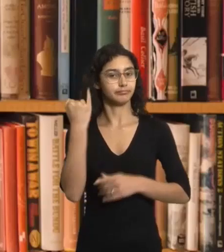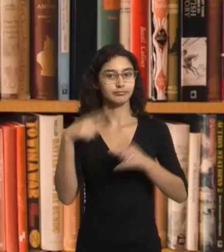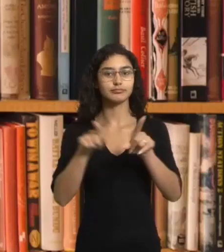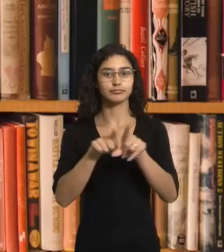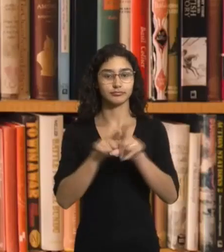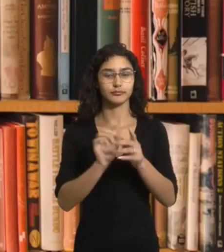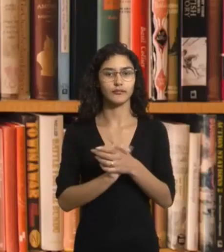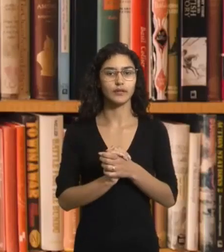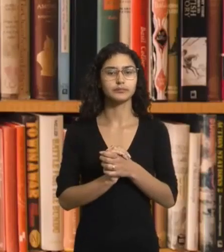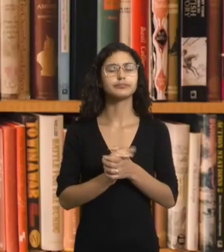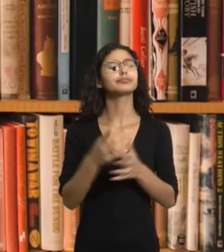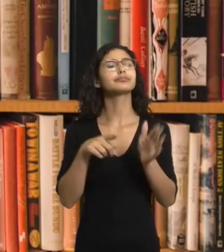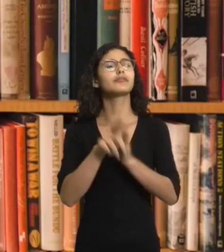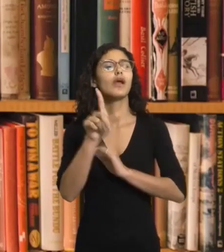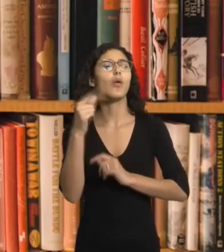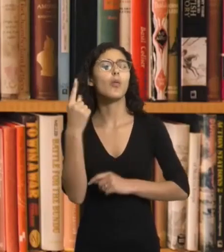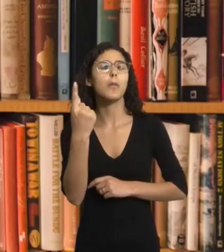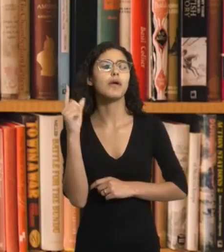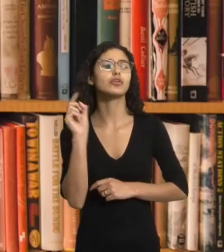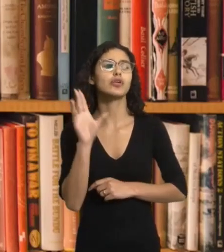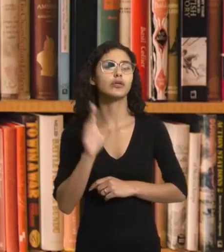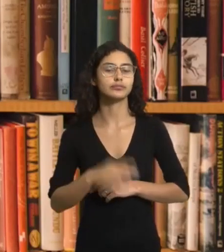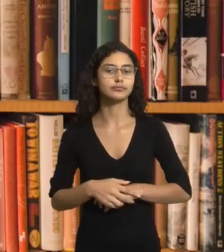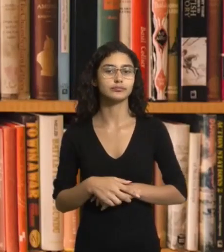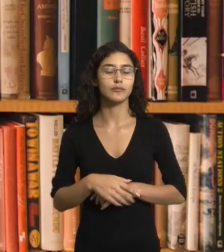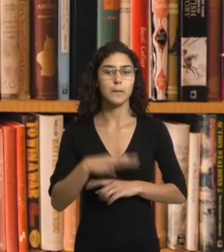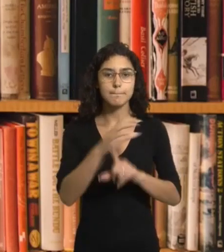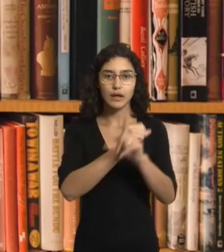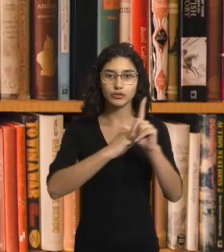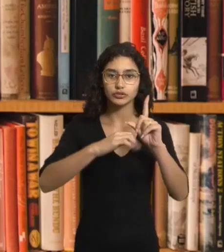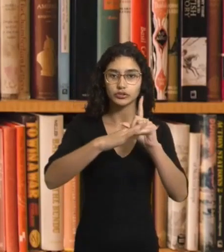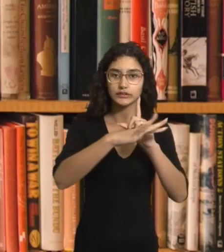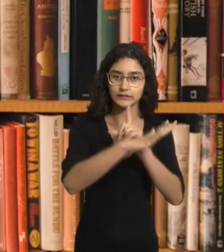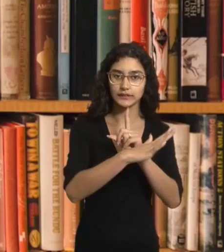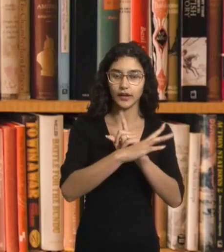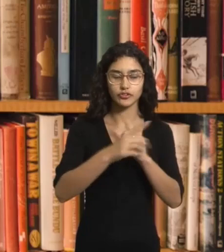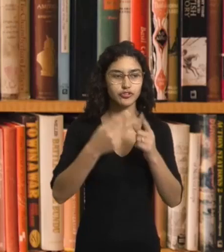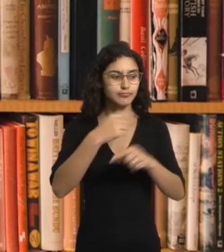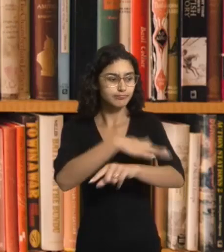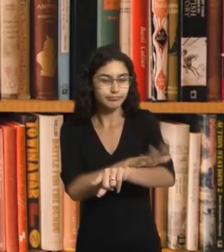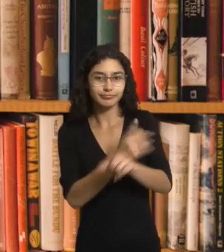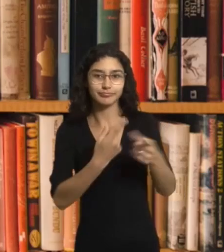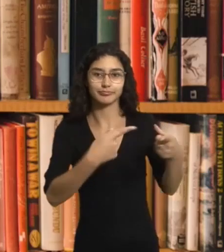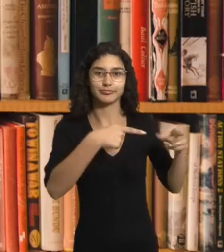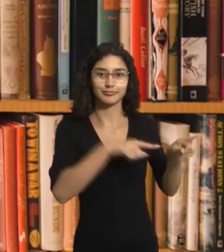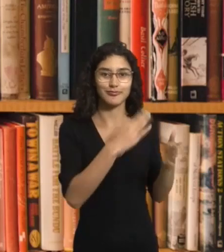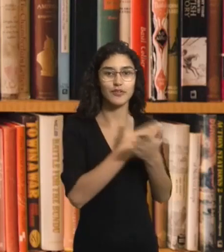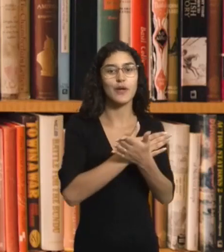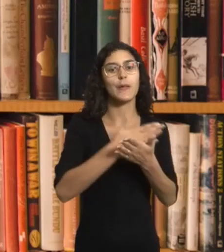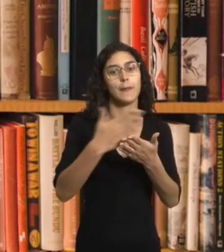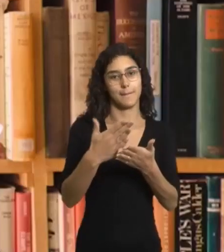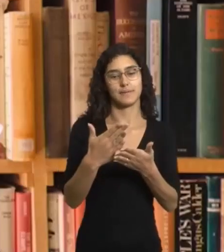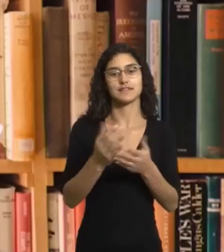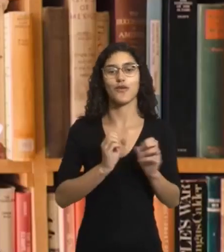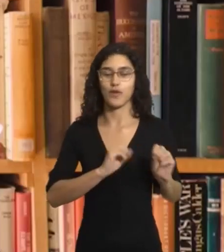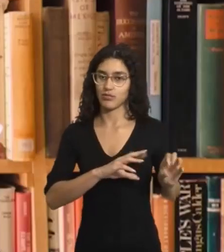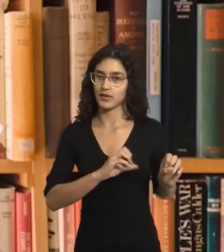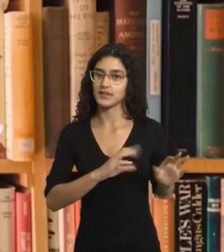E a questão é uma só. Uma sociedade antirracista começa com a